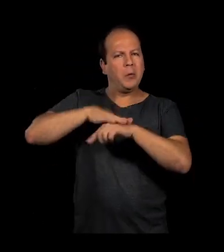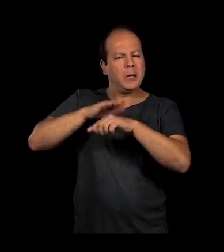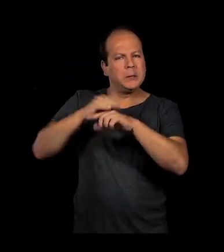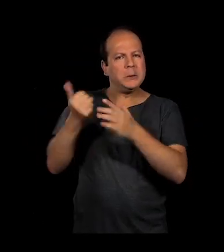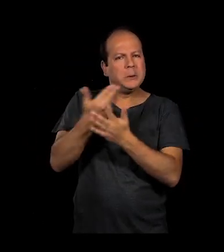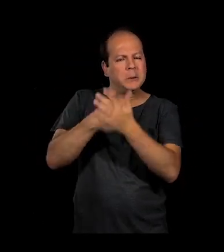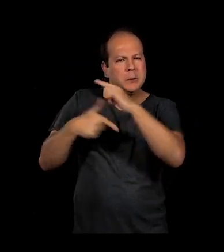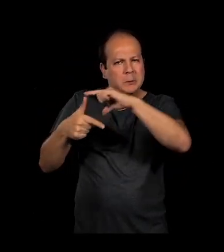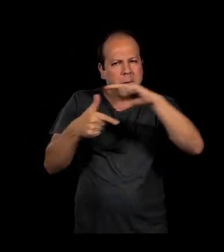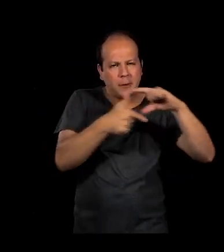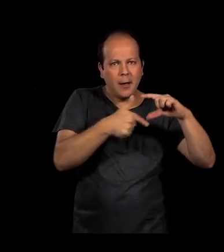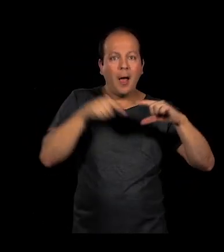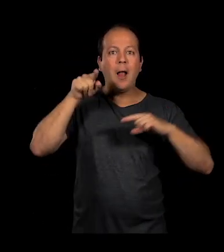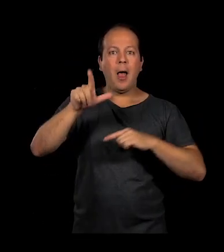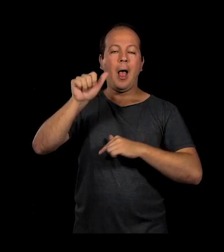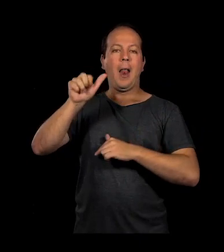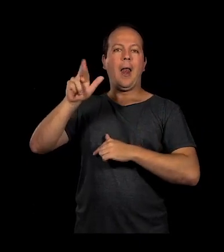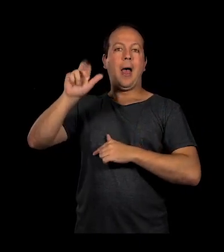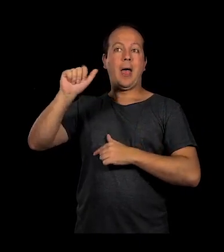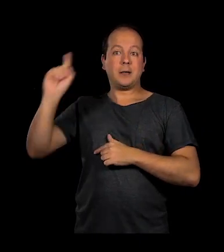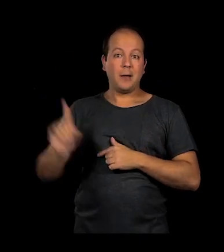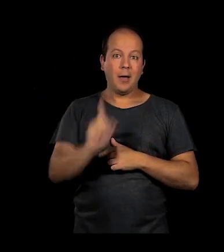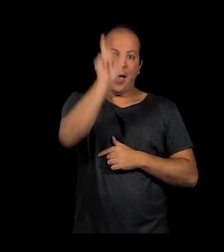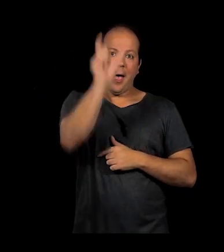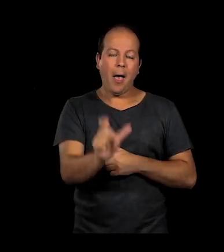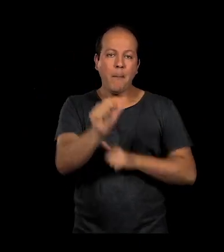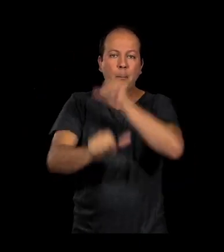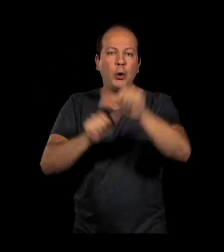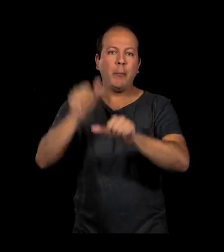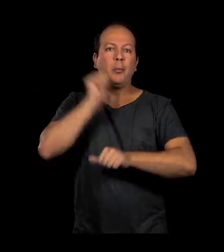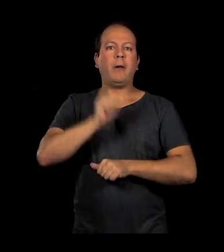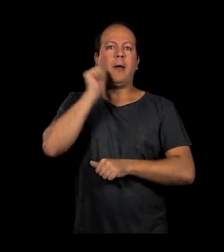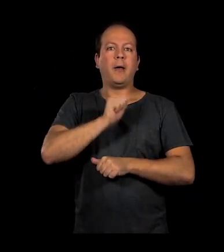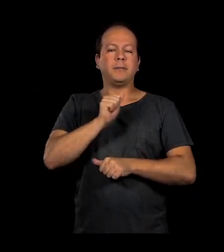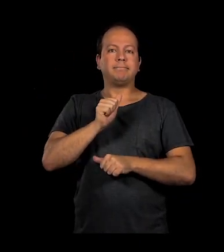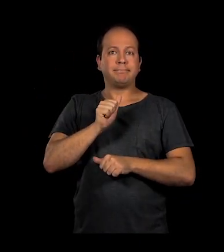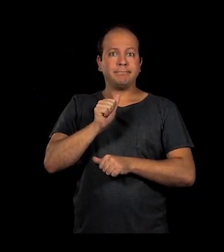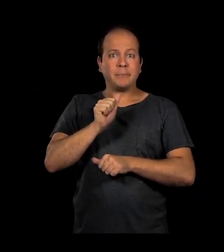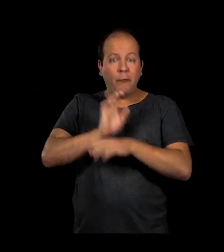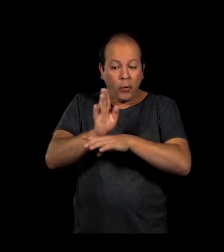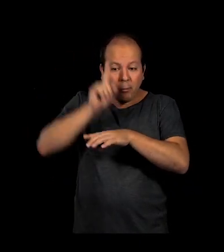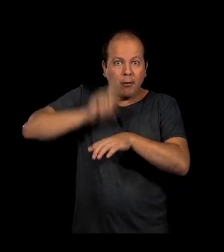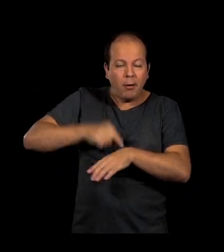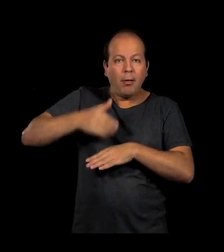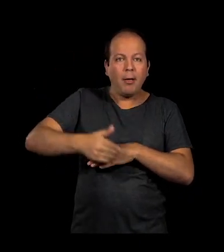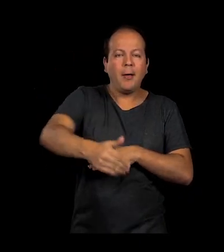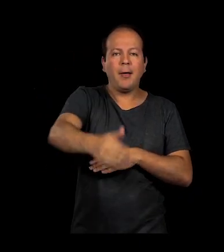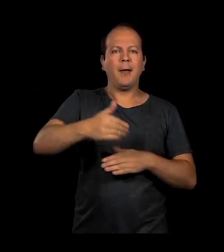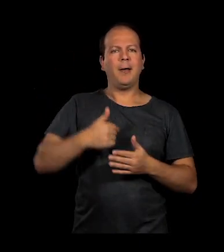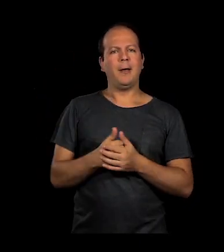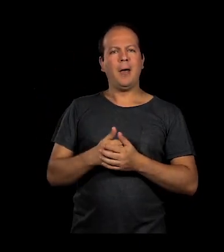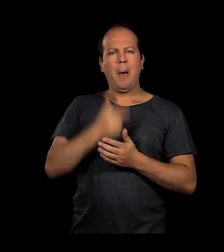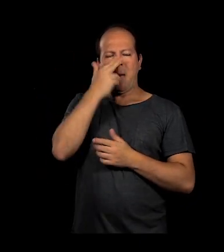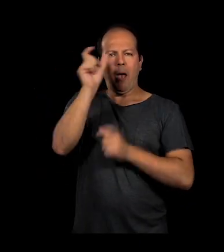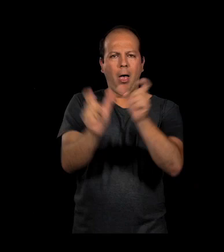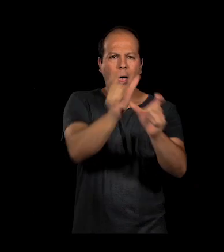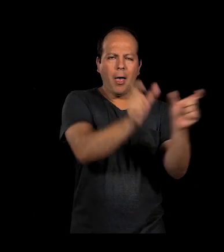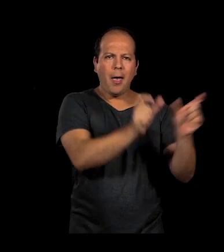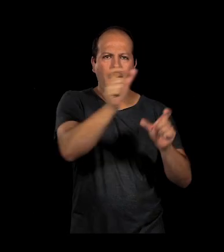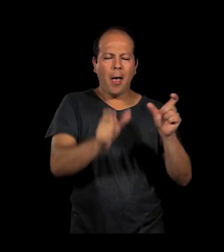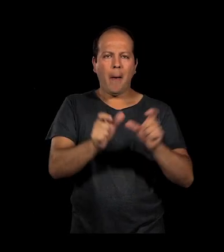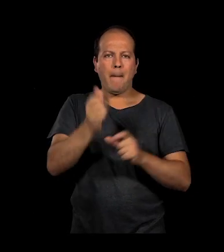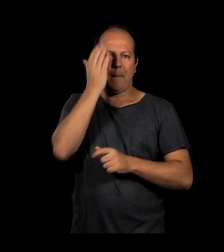da uece também esse meio do filme ela virou e viram a mulher é rené guerra os personagens prazo